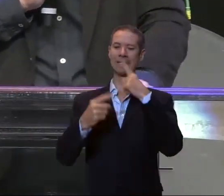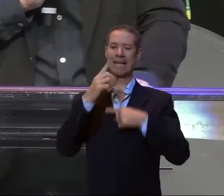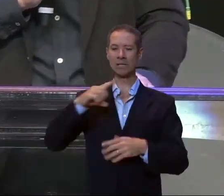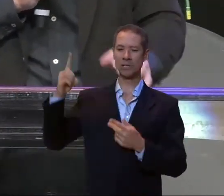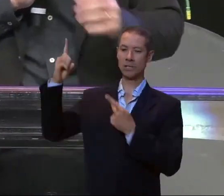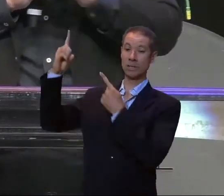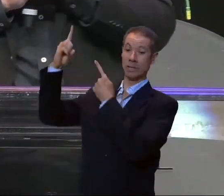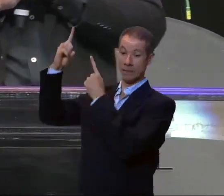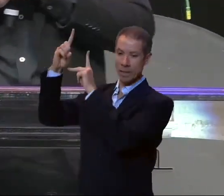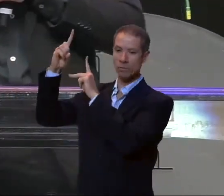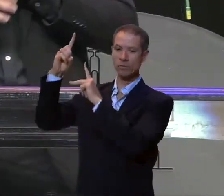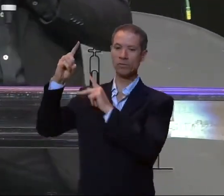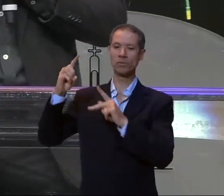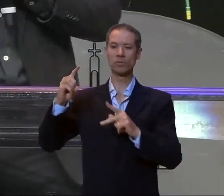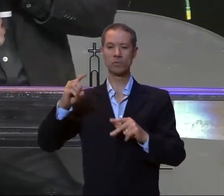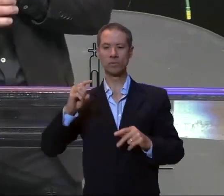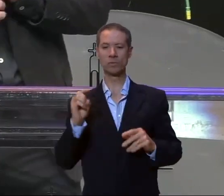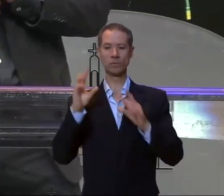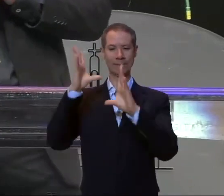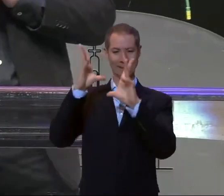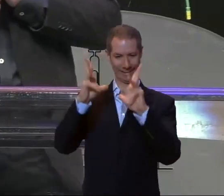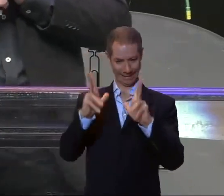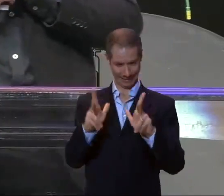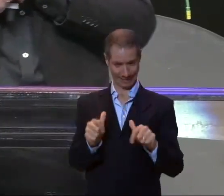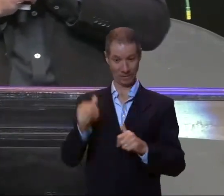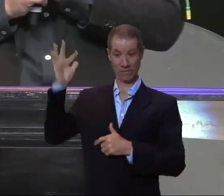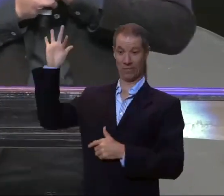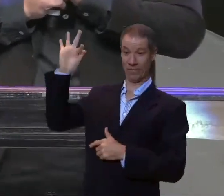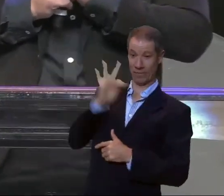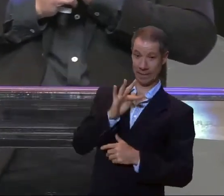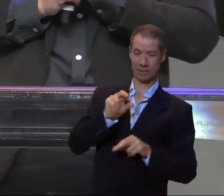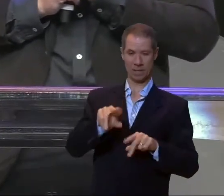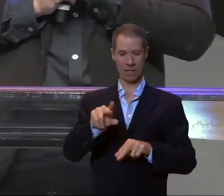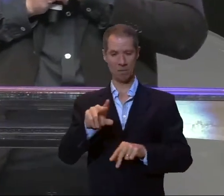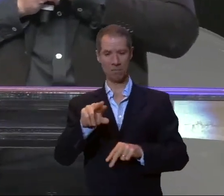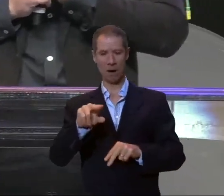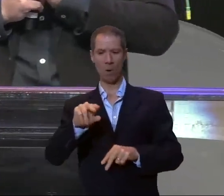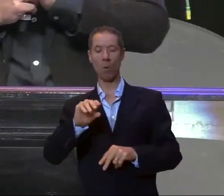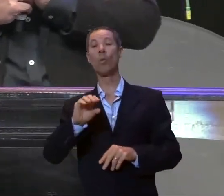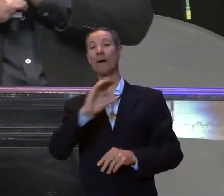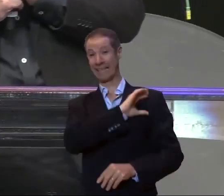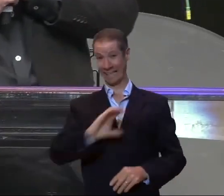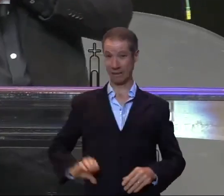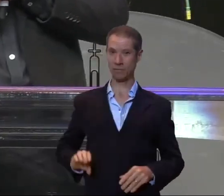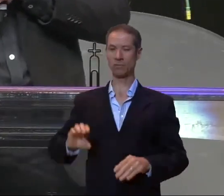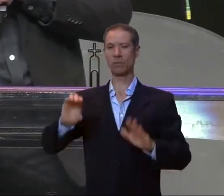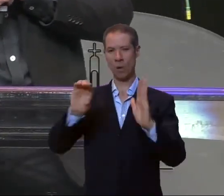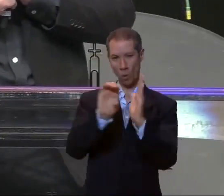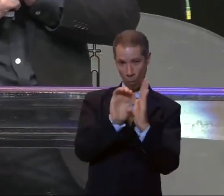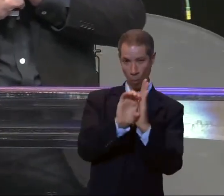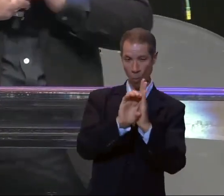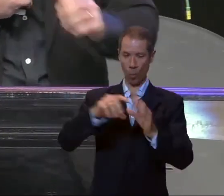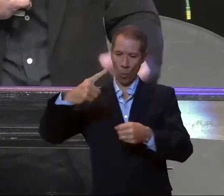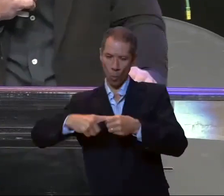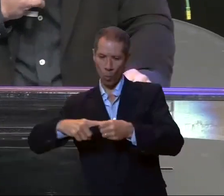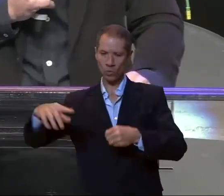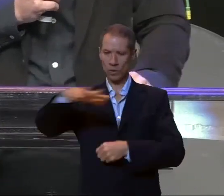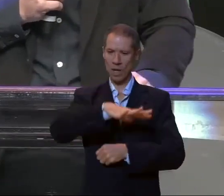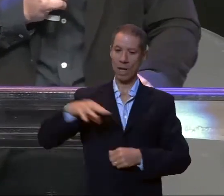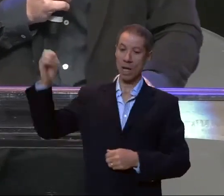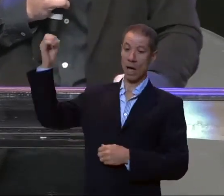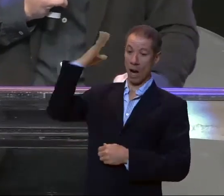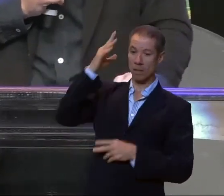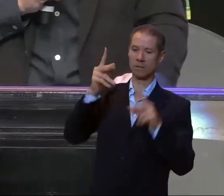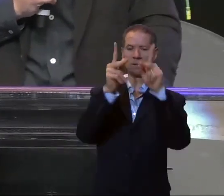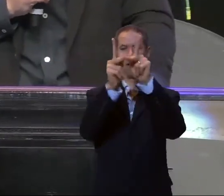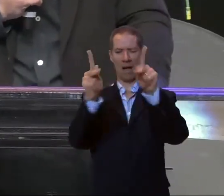Timóteo, aos santos e fiéis, irmãos em Cristo que estão em Colossos, a vocês graça e paz, da